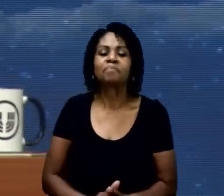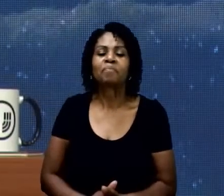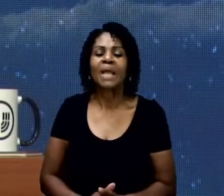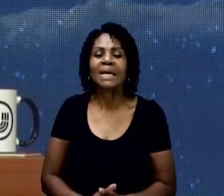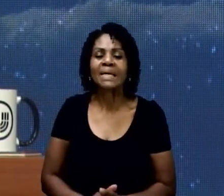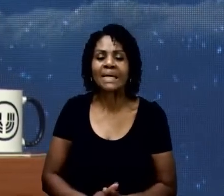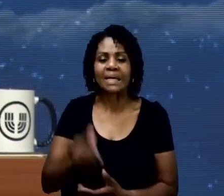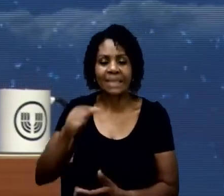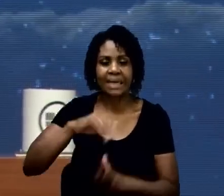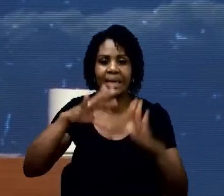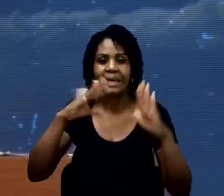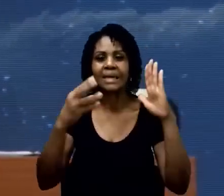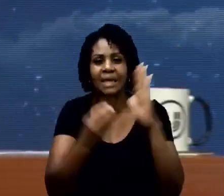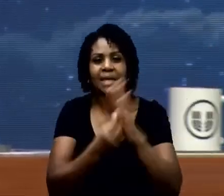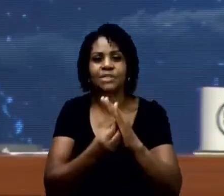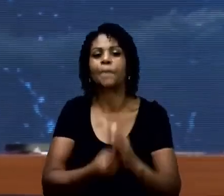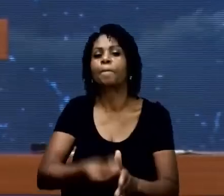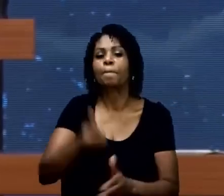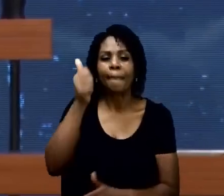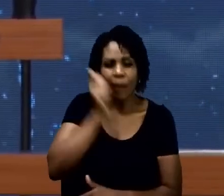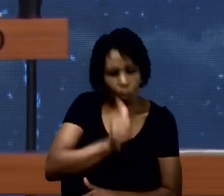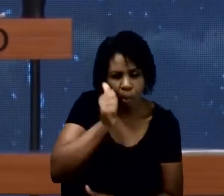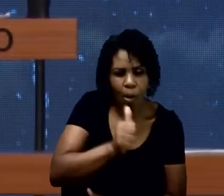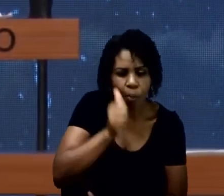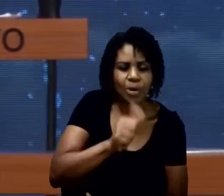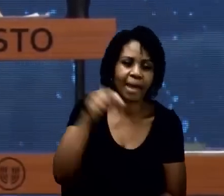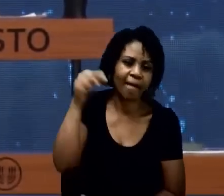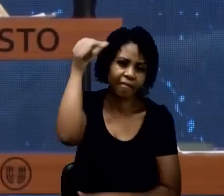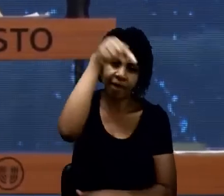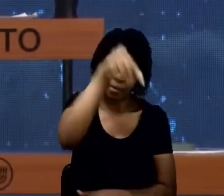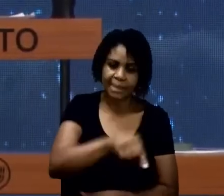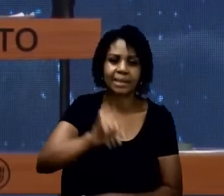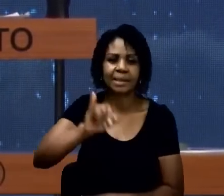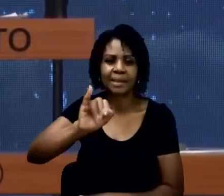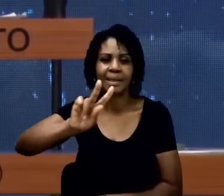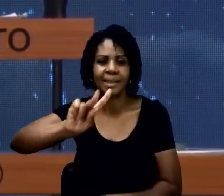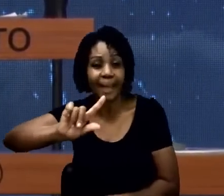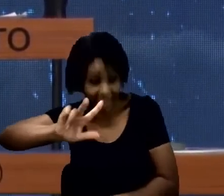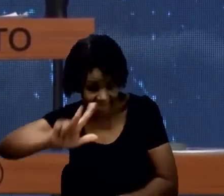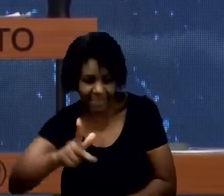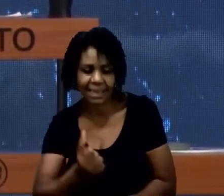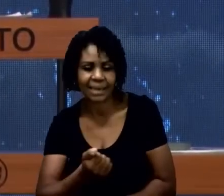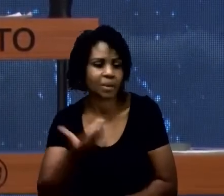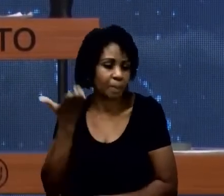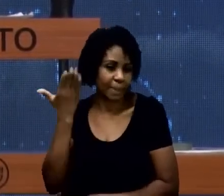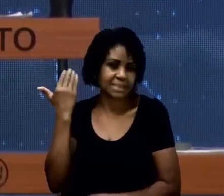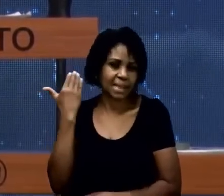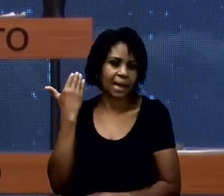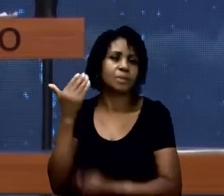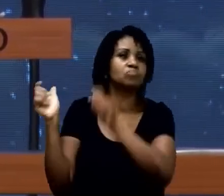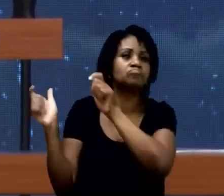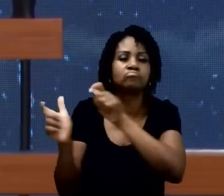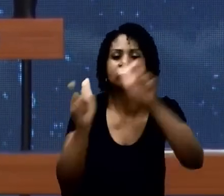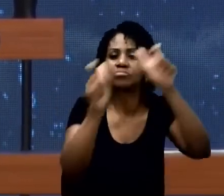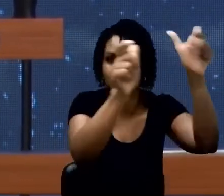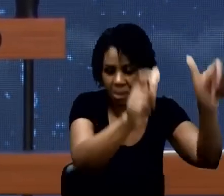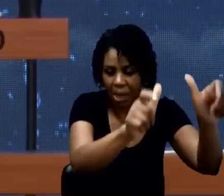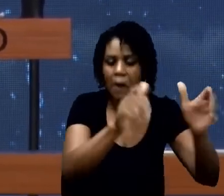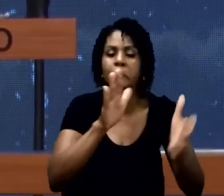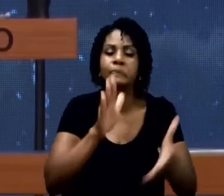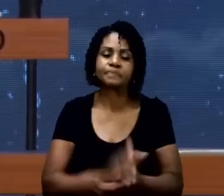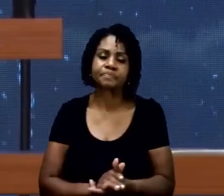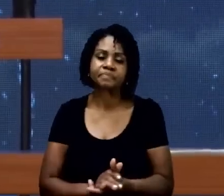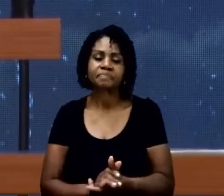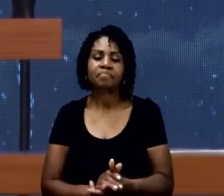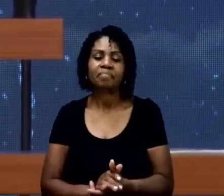época. Em que a Baby do Brasil estava aqui na ilha. Na nossa igreja. Quando eu era em outro local aqui na ilha. E